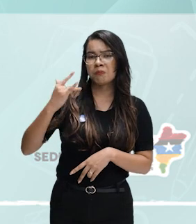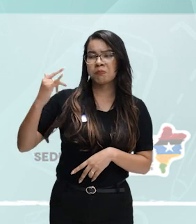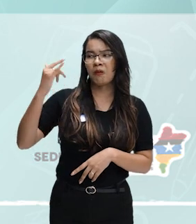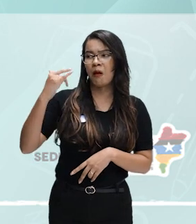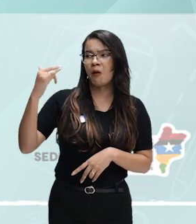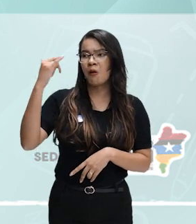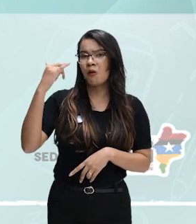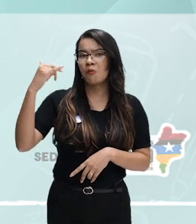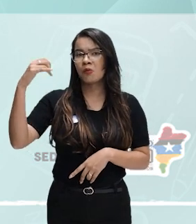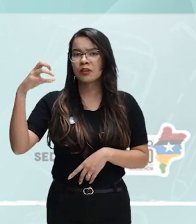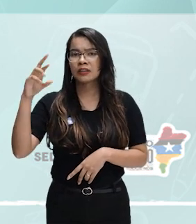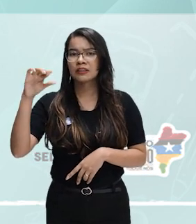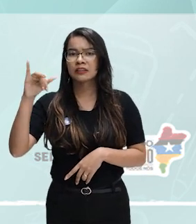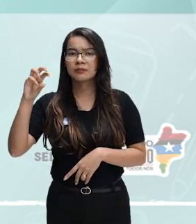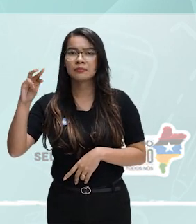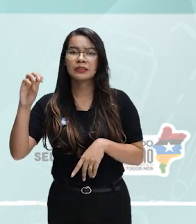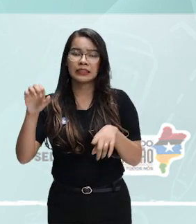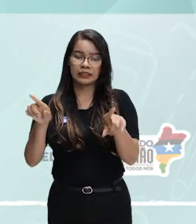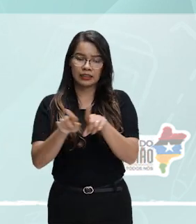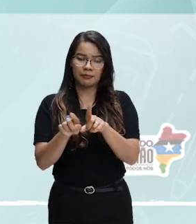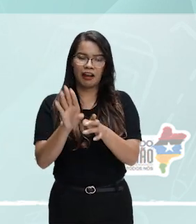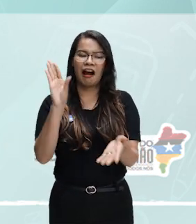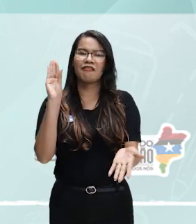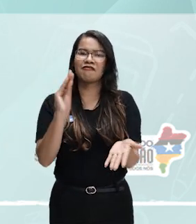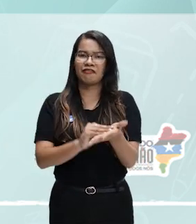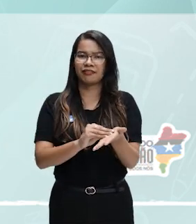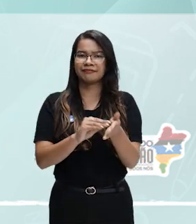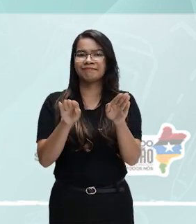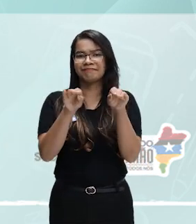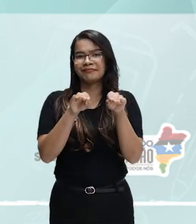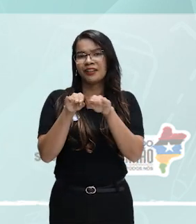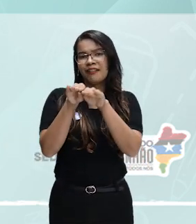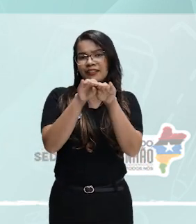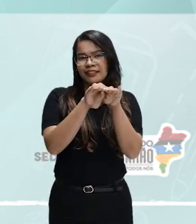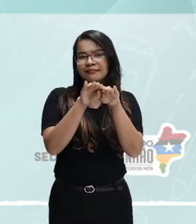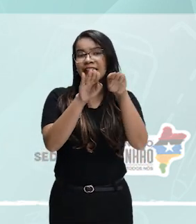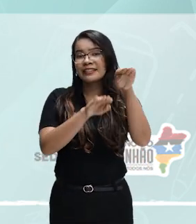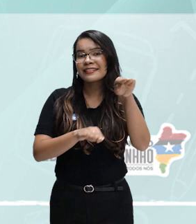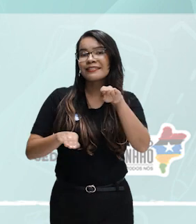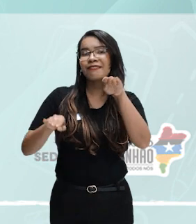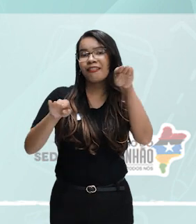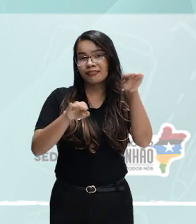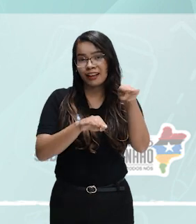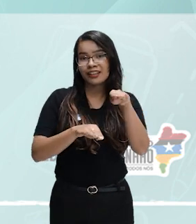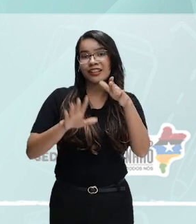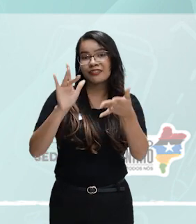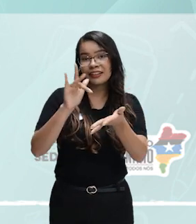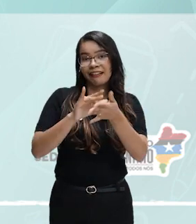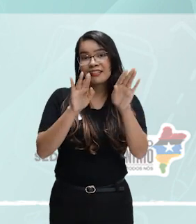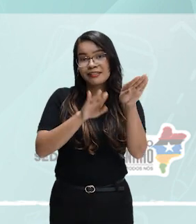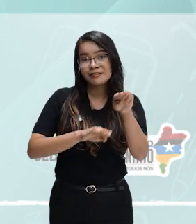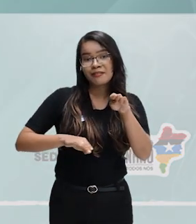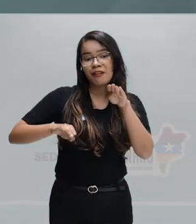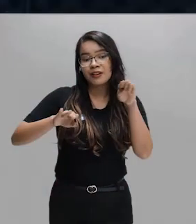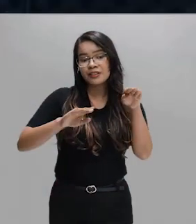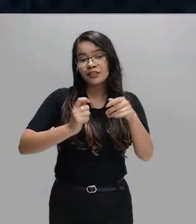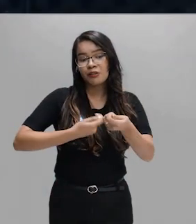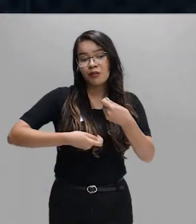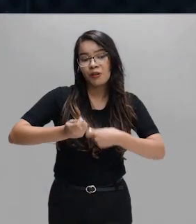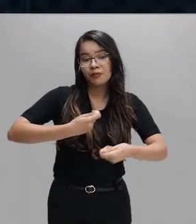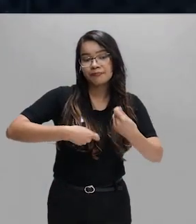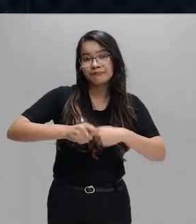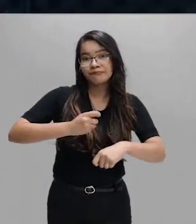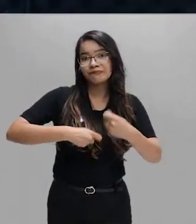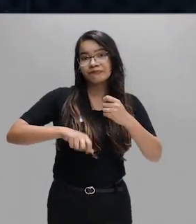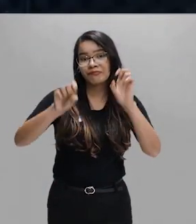A desigualdade socioeconômica, que se traduz na desigualdade de oportunidades também. Sobretudo ali, se a gente está falando de jovens,